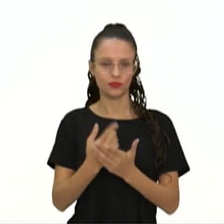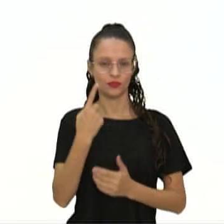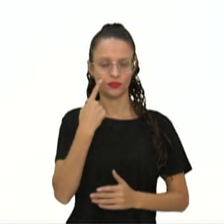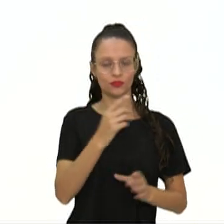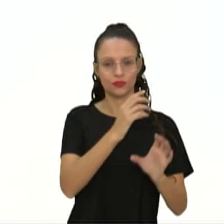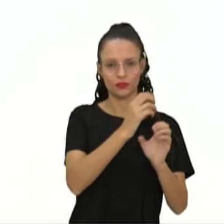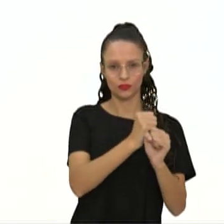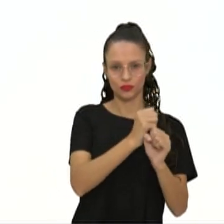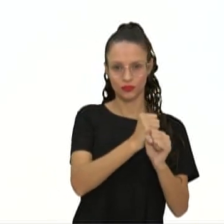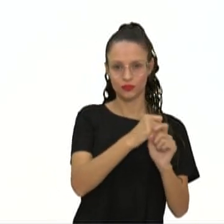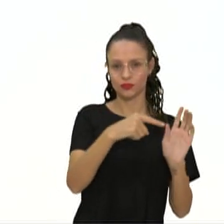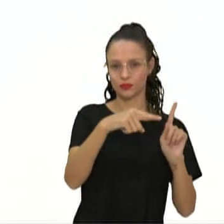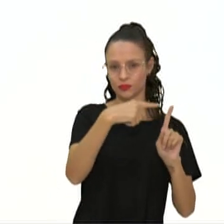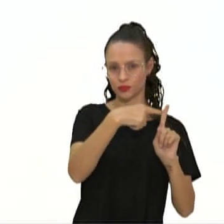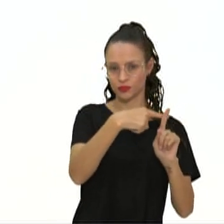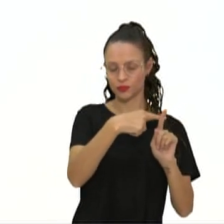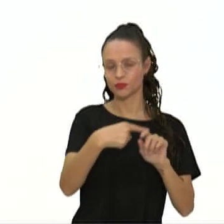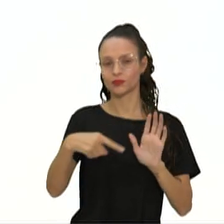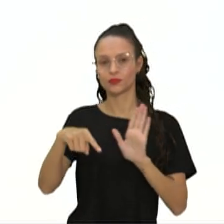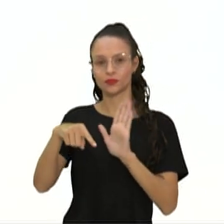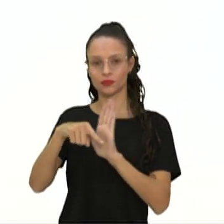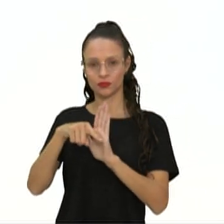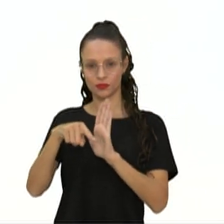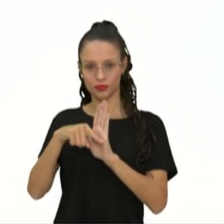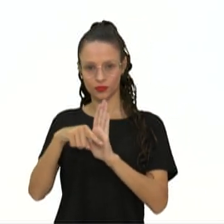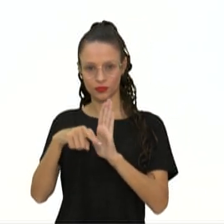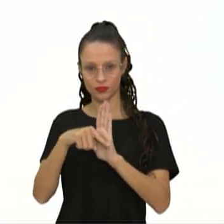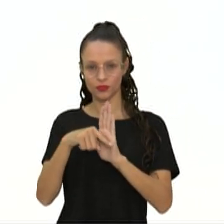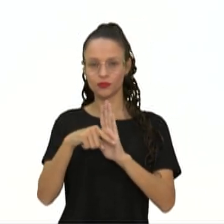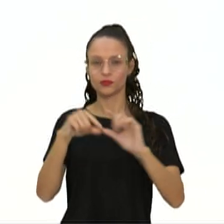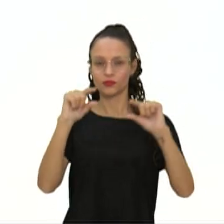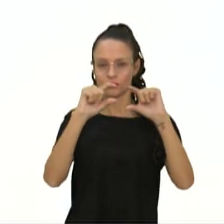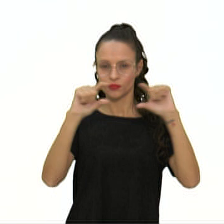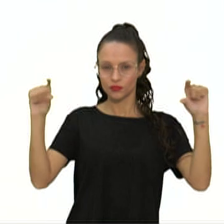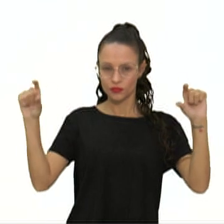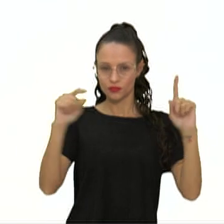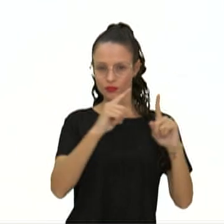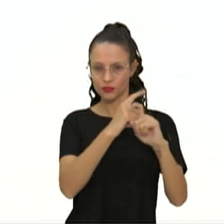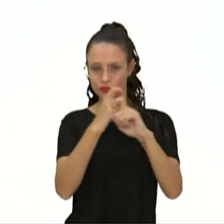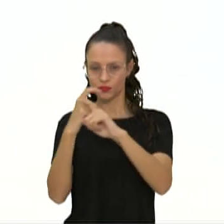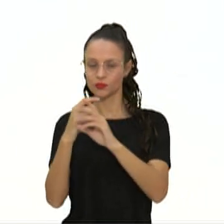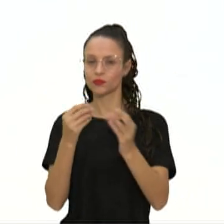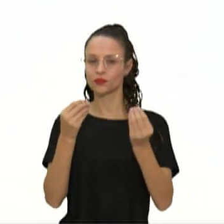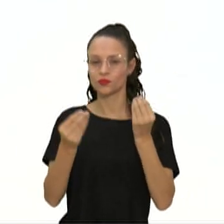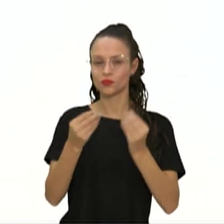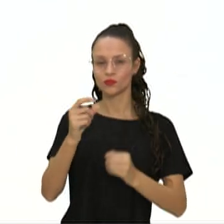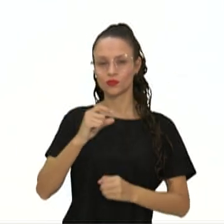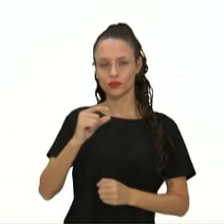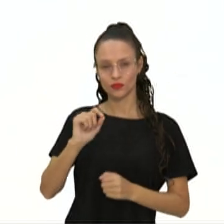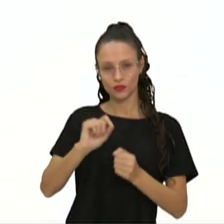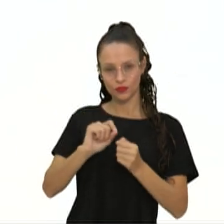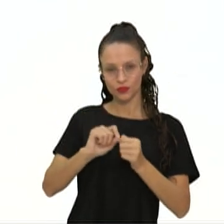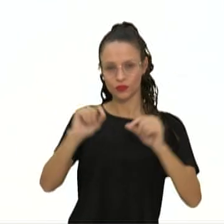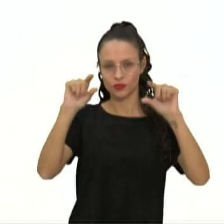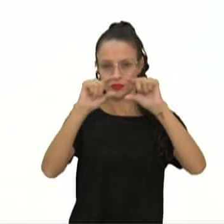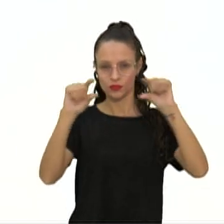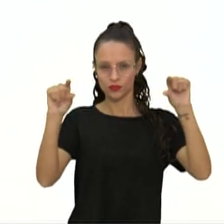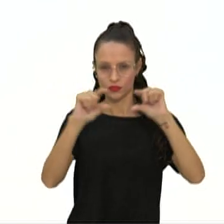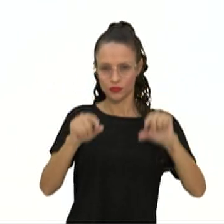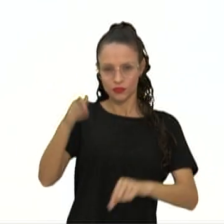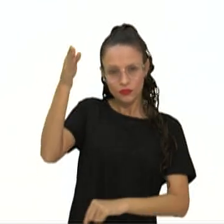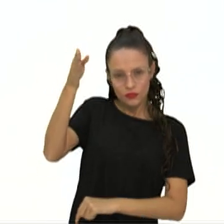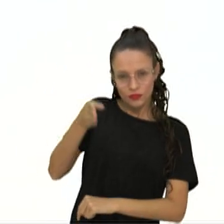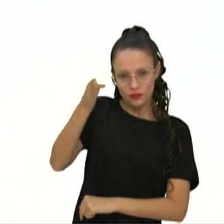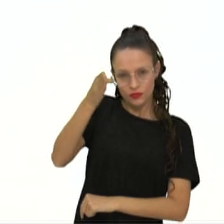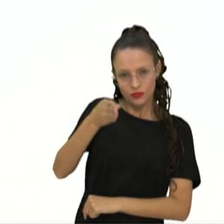subtração de polinômios. Usando um algoritmo, aquele formato, aquele jeito de fazer adição e subtração de números